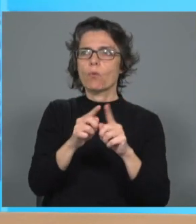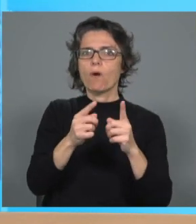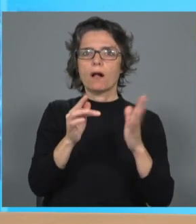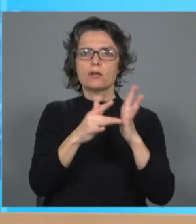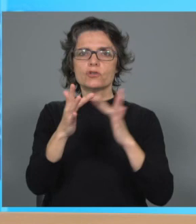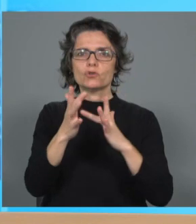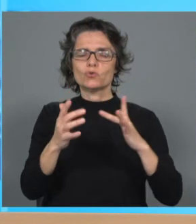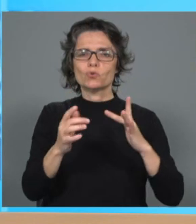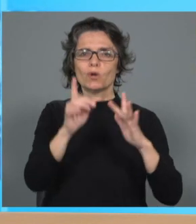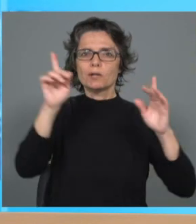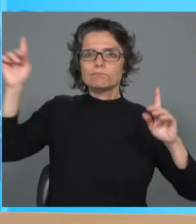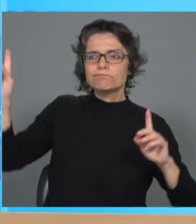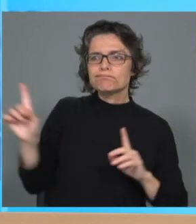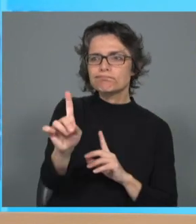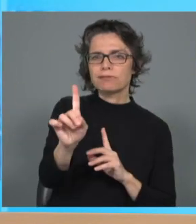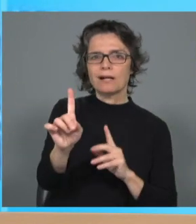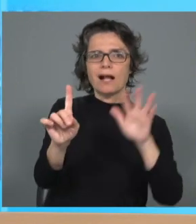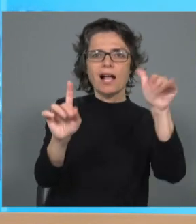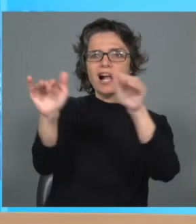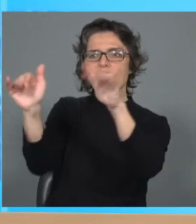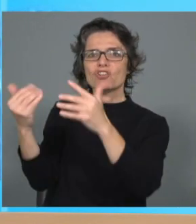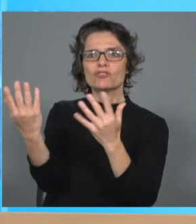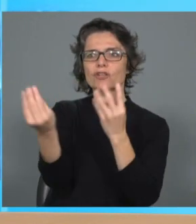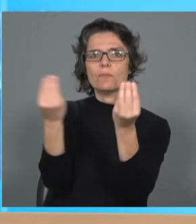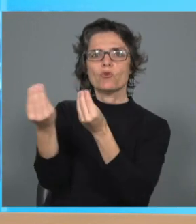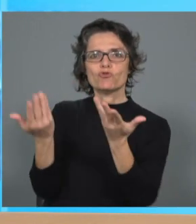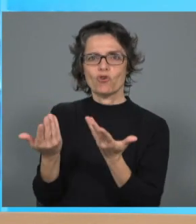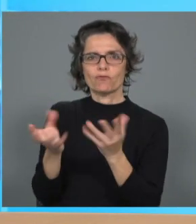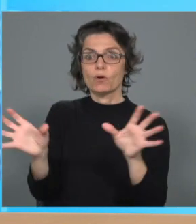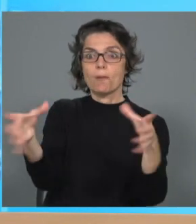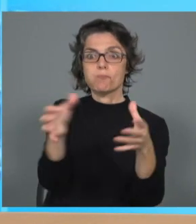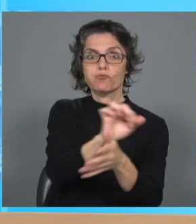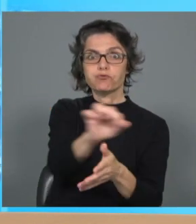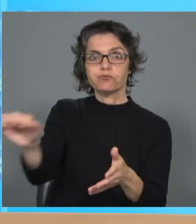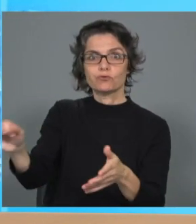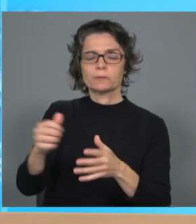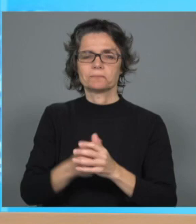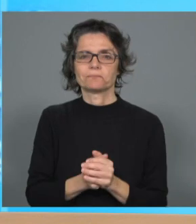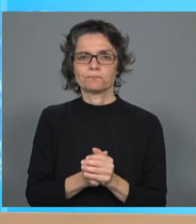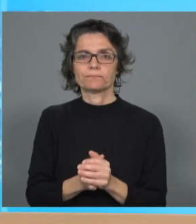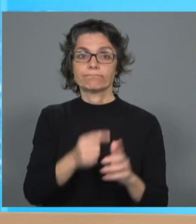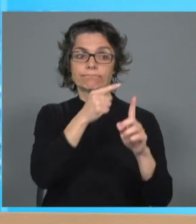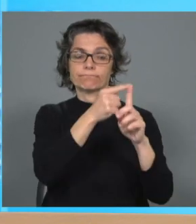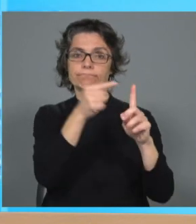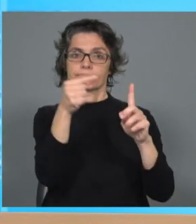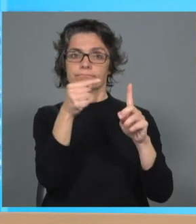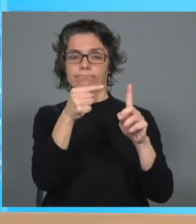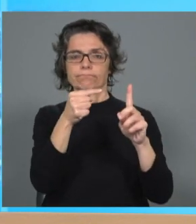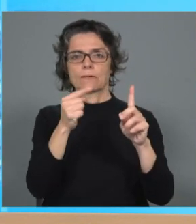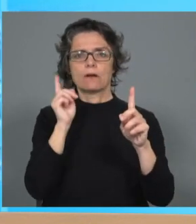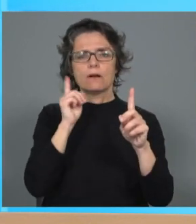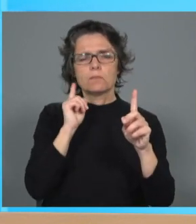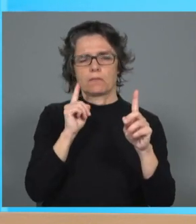ao encontro dos jovens e das comunidades. E essa relação com a cruz, que tem um peso forte na